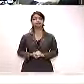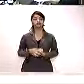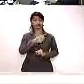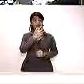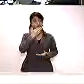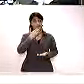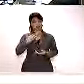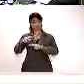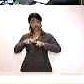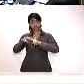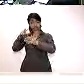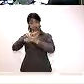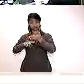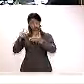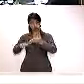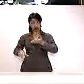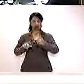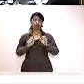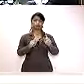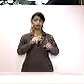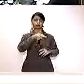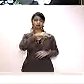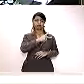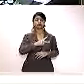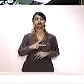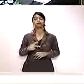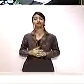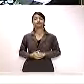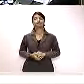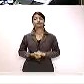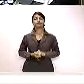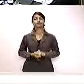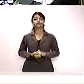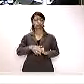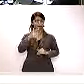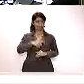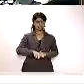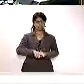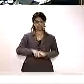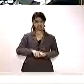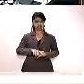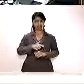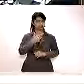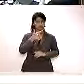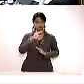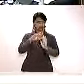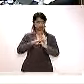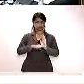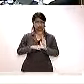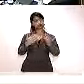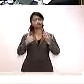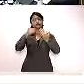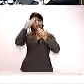vistas do Ministério Público de contas não havendo mais em Um item na pauta